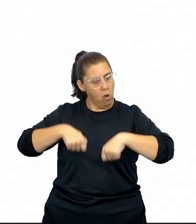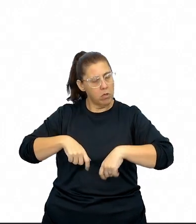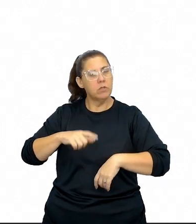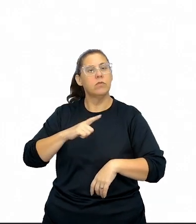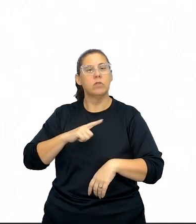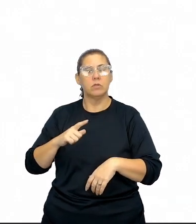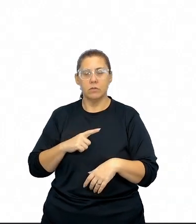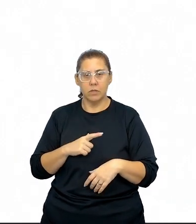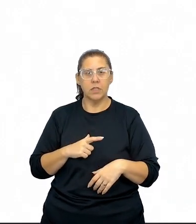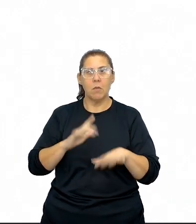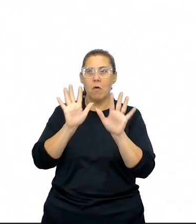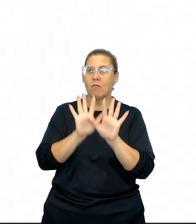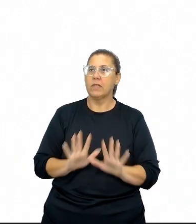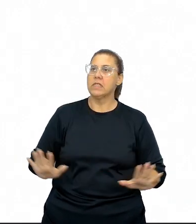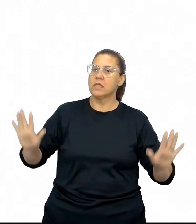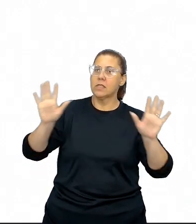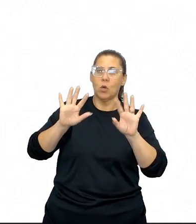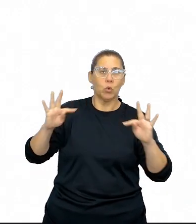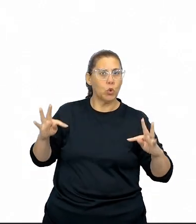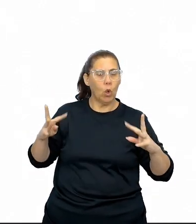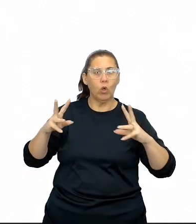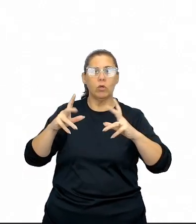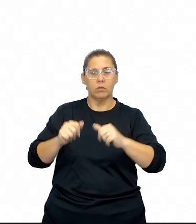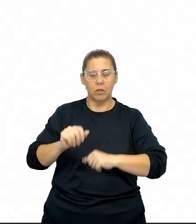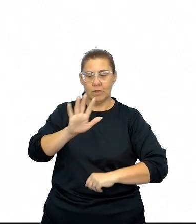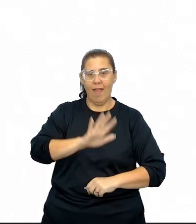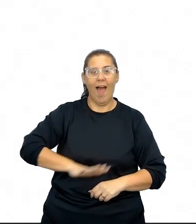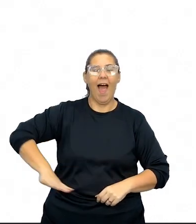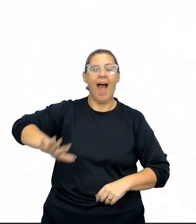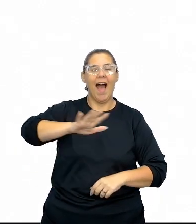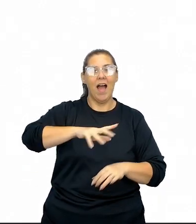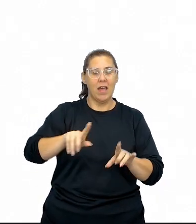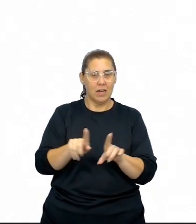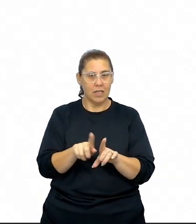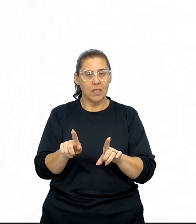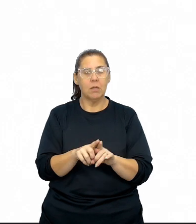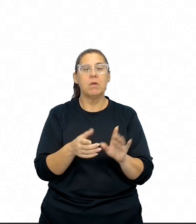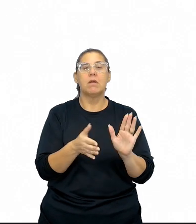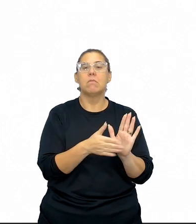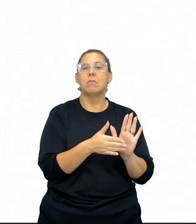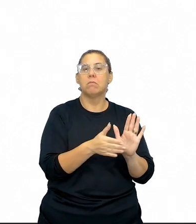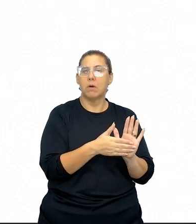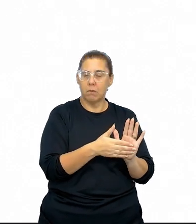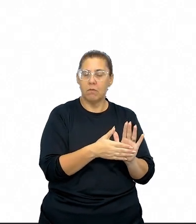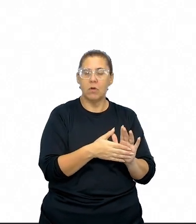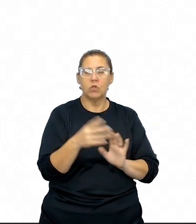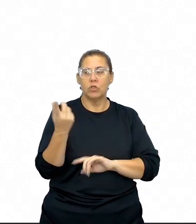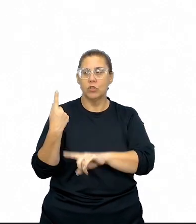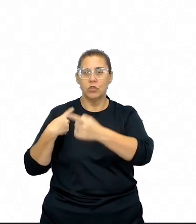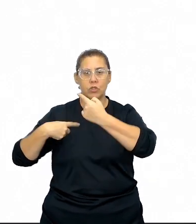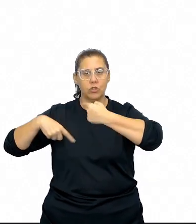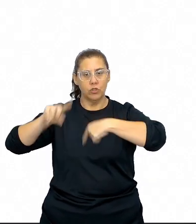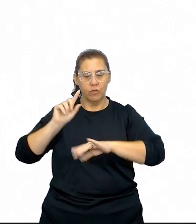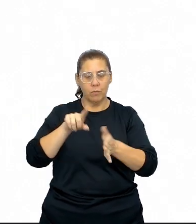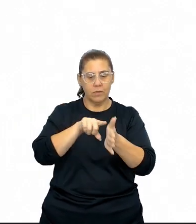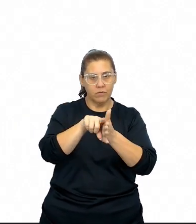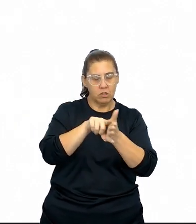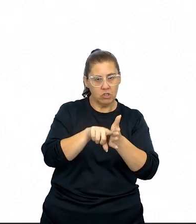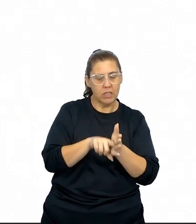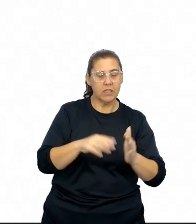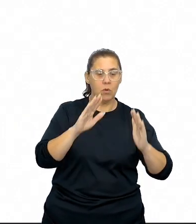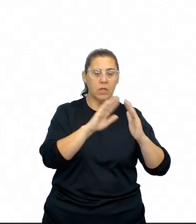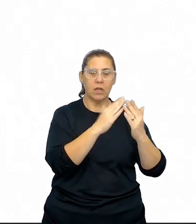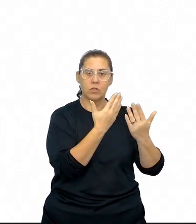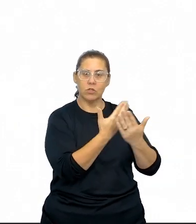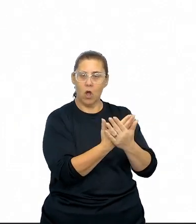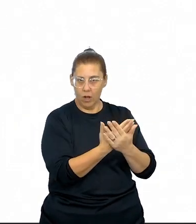um panorama completo sobre a área e até mesmo promovermos o desenvolvimento de ações investigativas na escola.